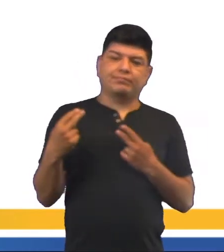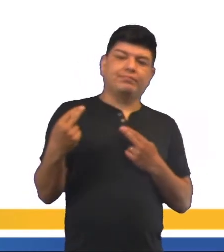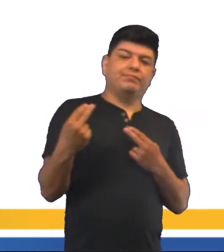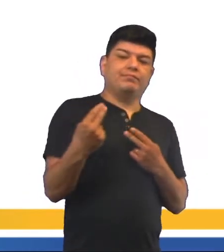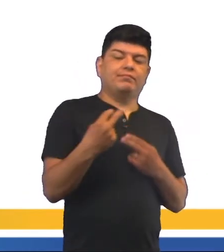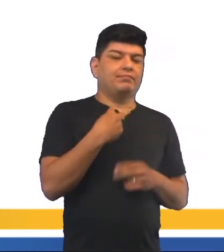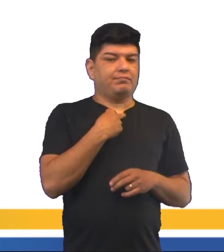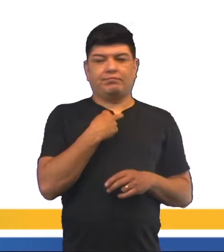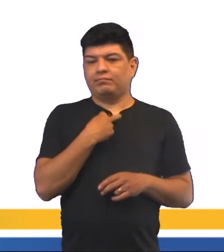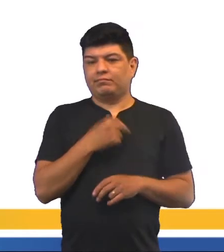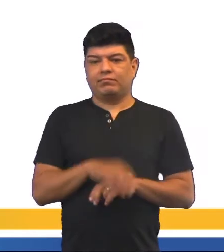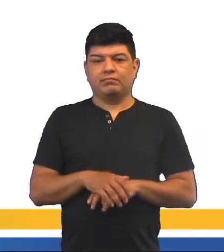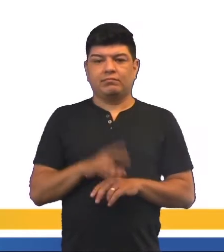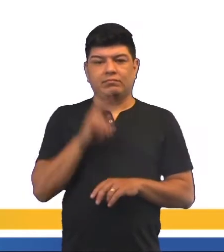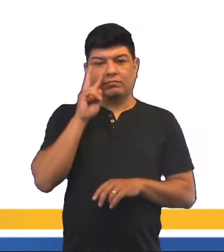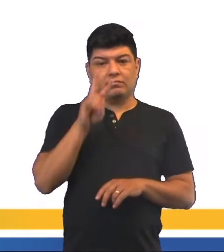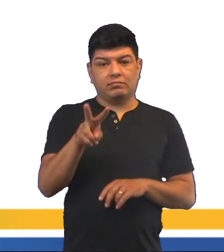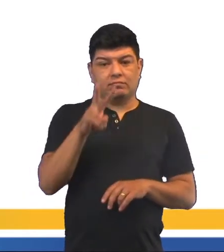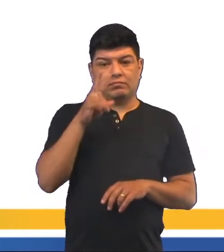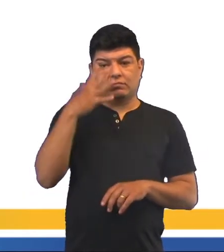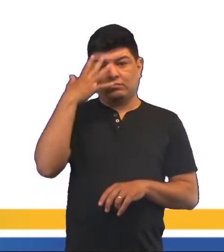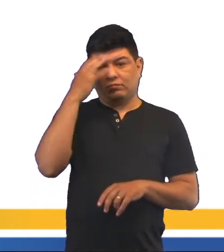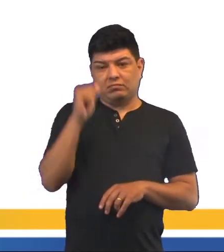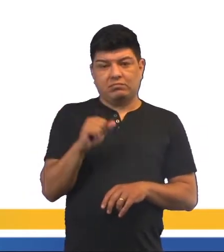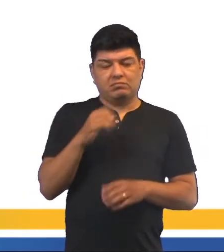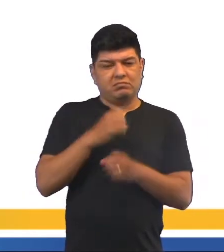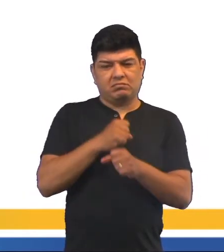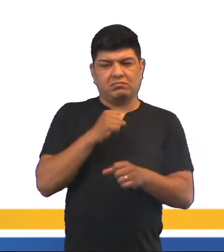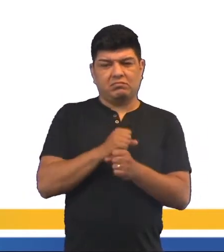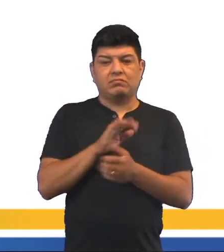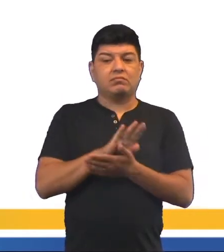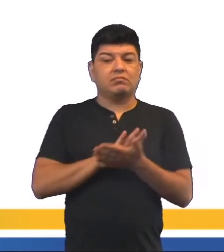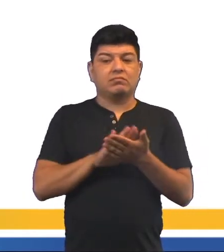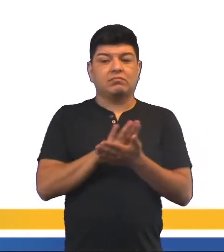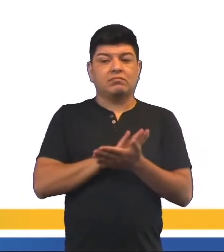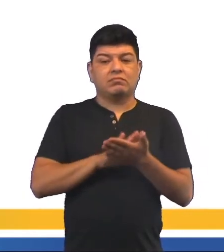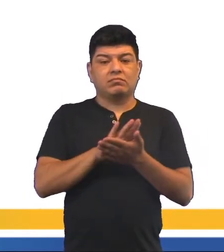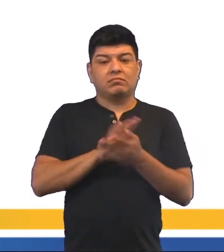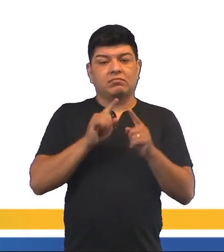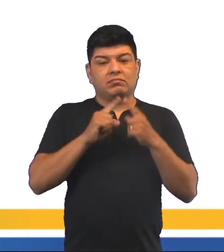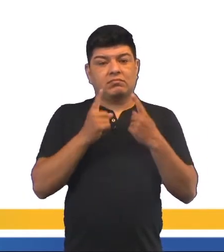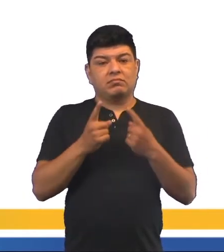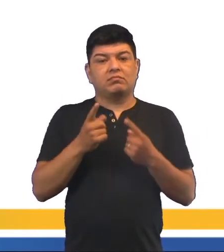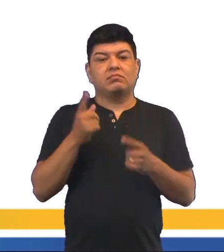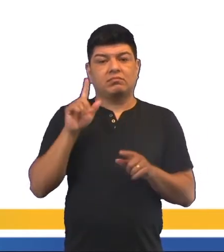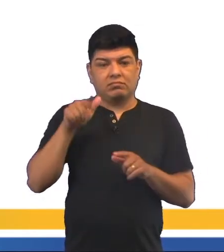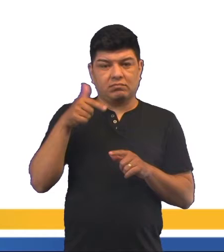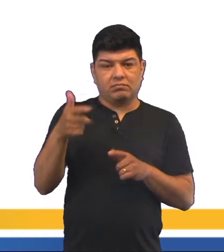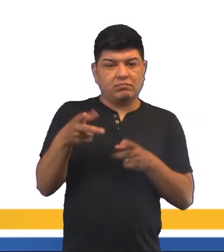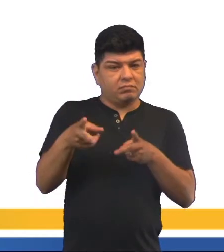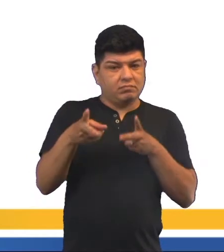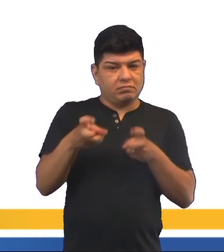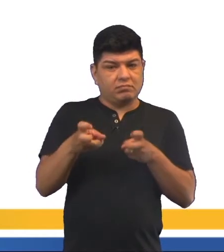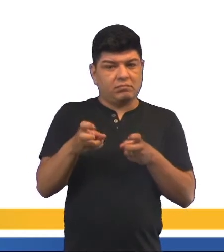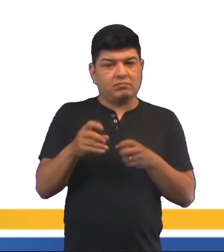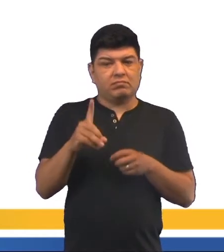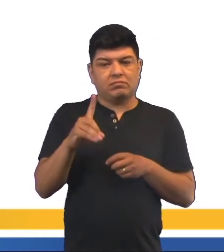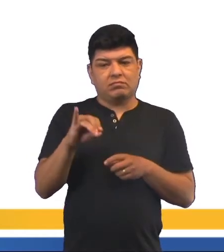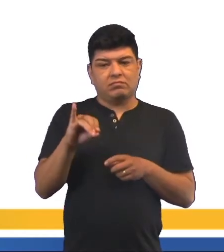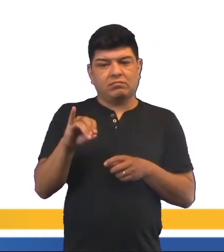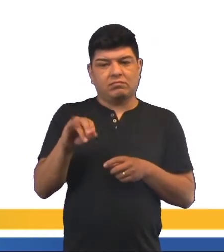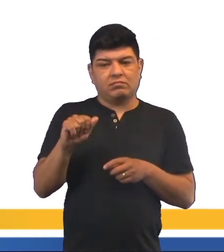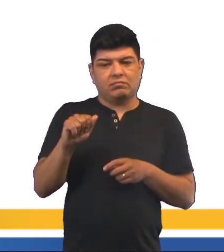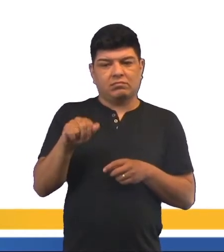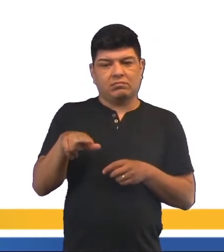mesma medida. Então, só em olhar aí, não precisa fazer cálculo nenhum. Mas vamos lá para o cálculo, logo a gente identifica que foi de Ana,